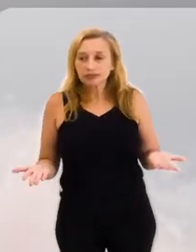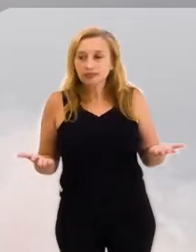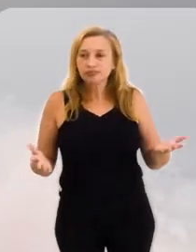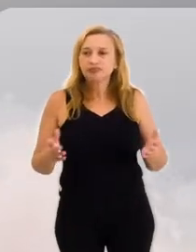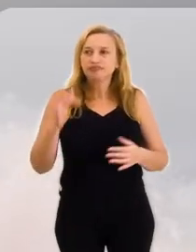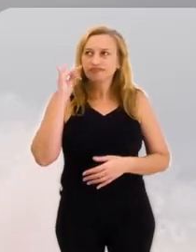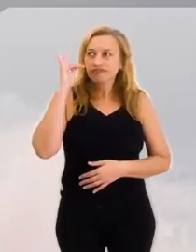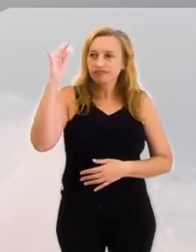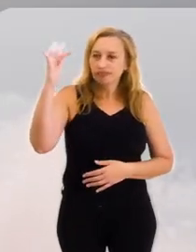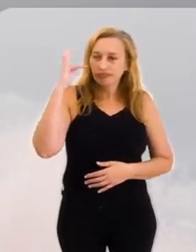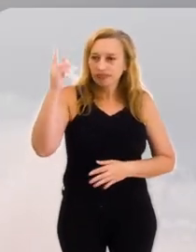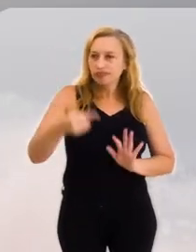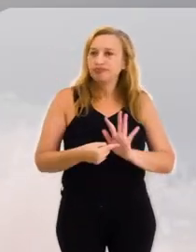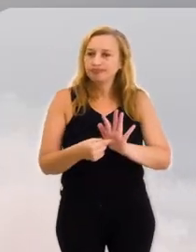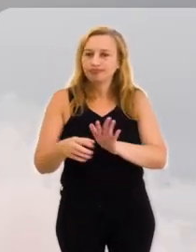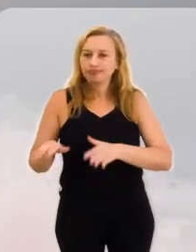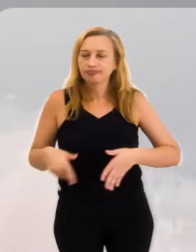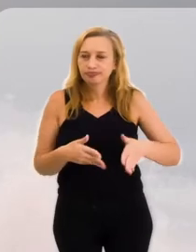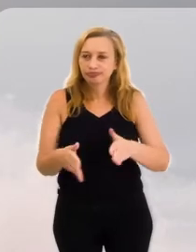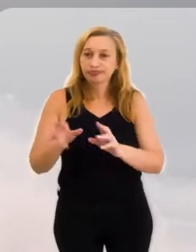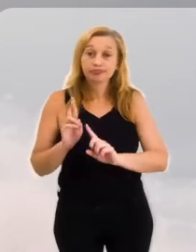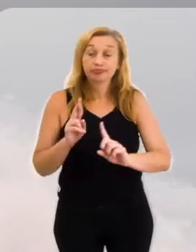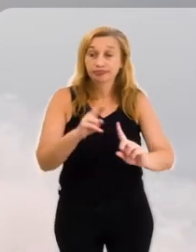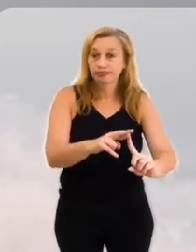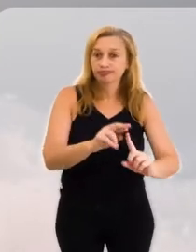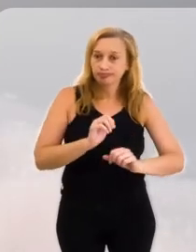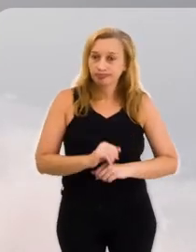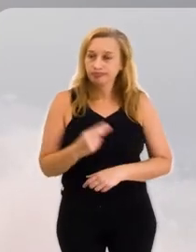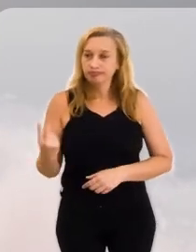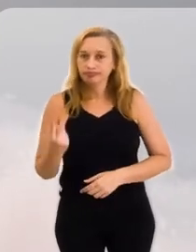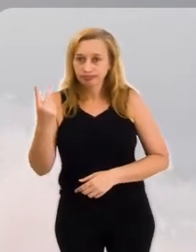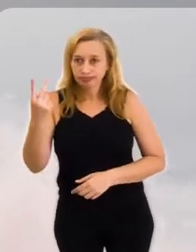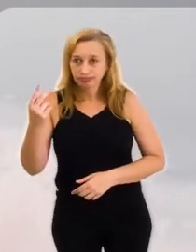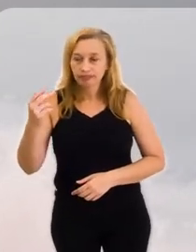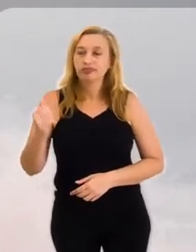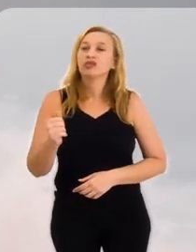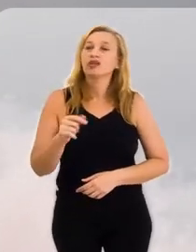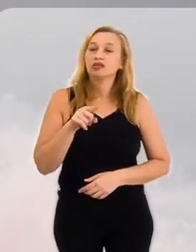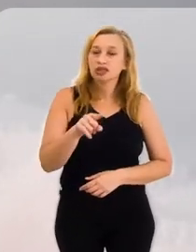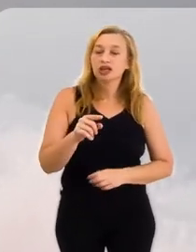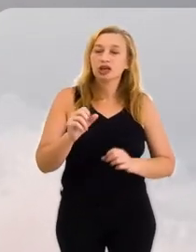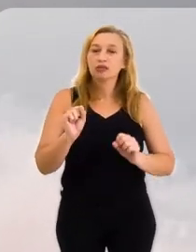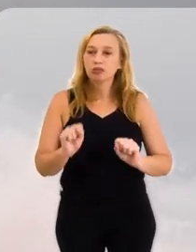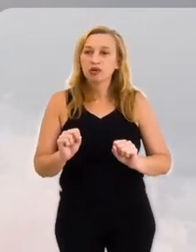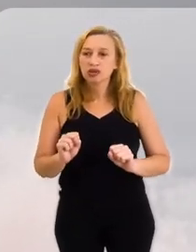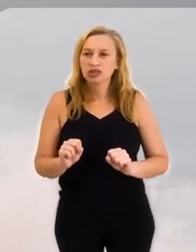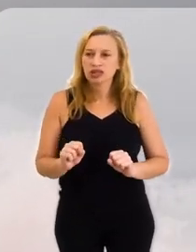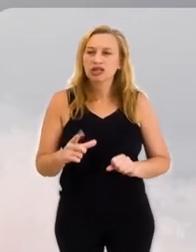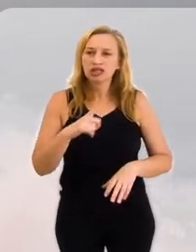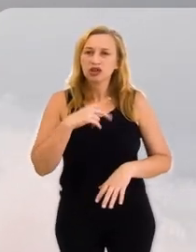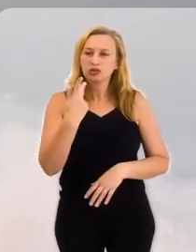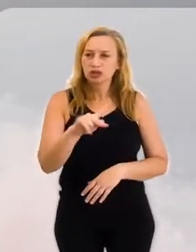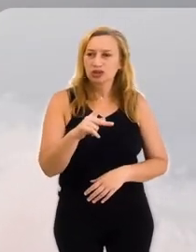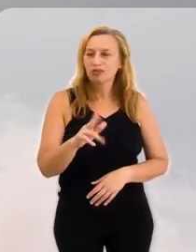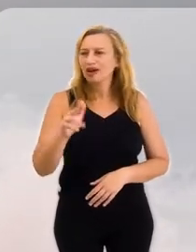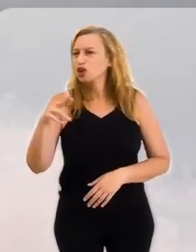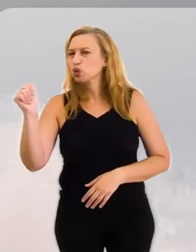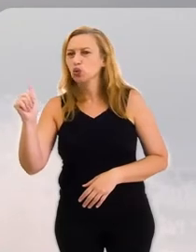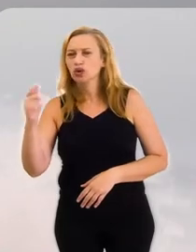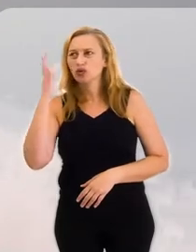então quê Sofia vai fazer apontar referências de valor para que você possa e construindo os seus